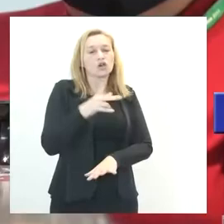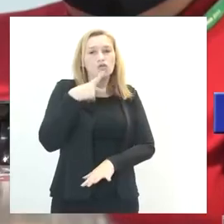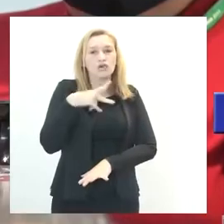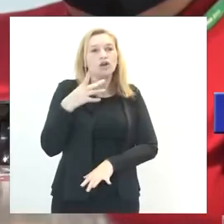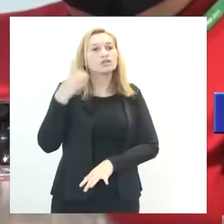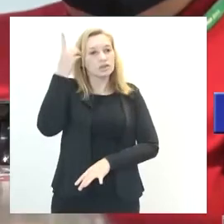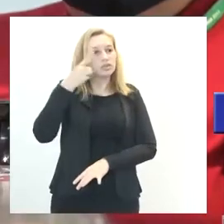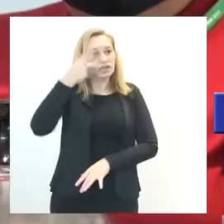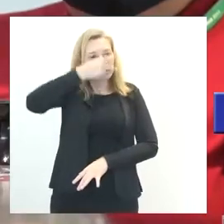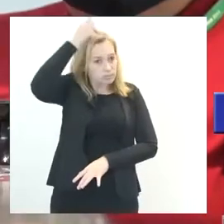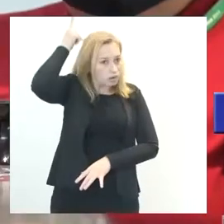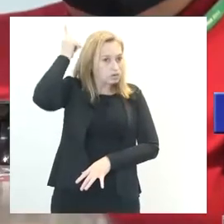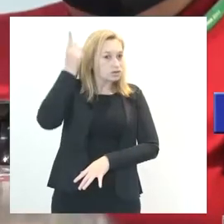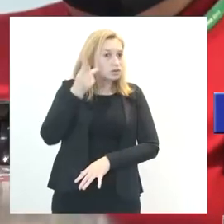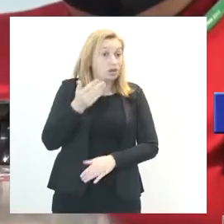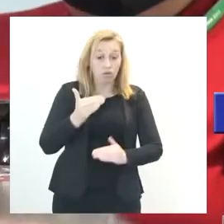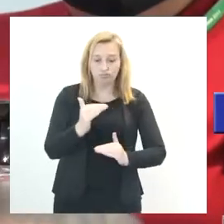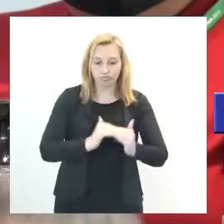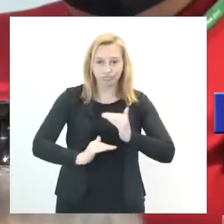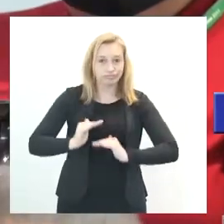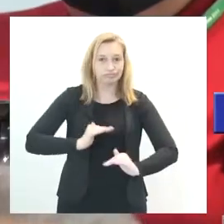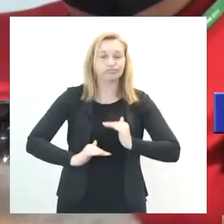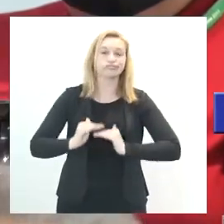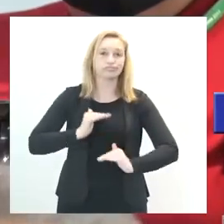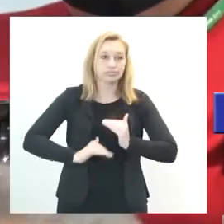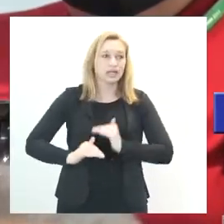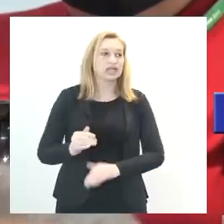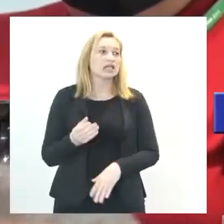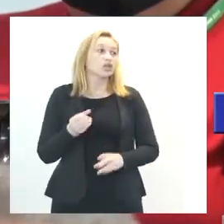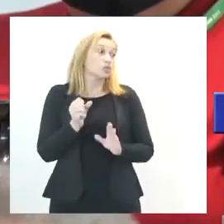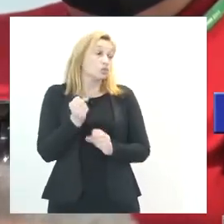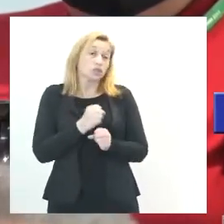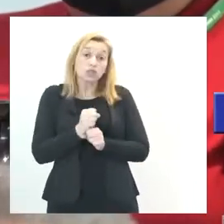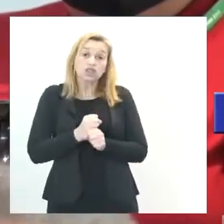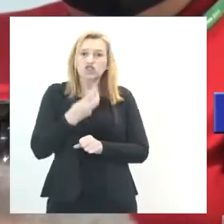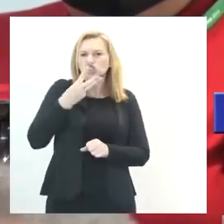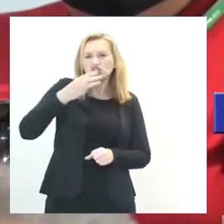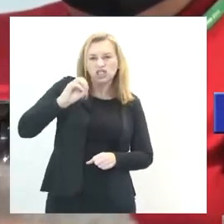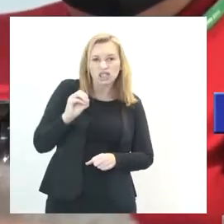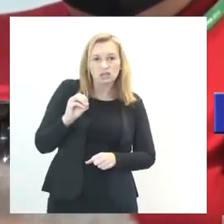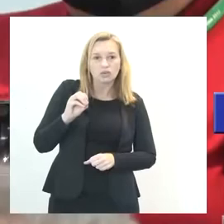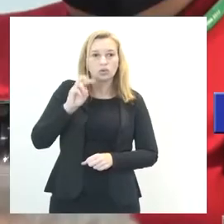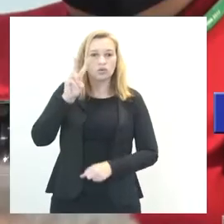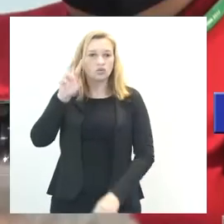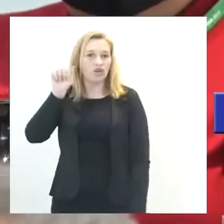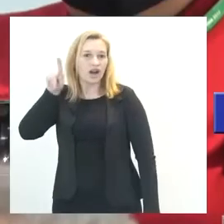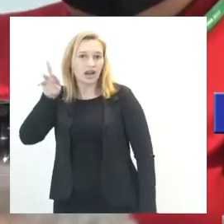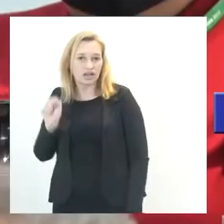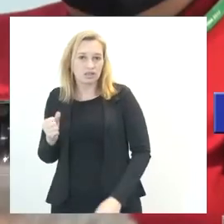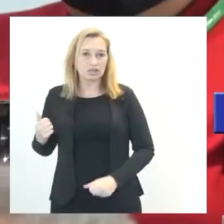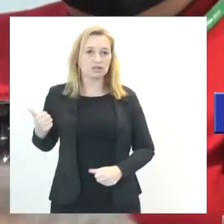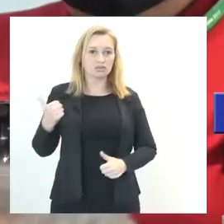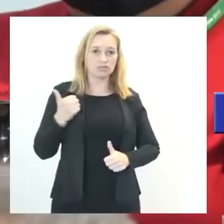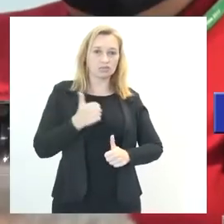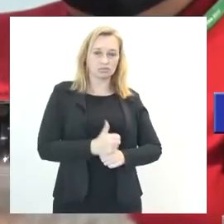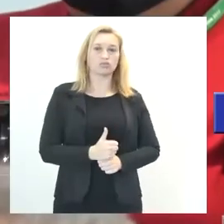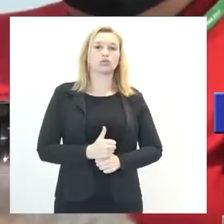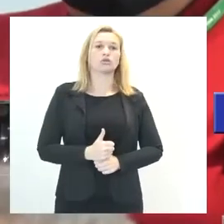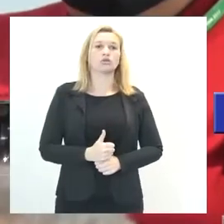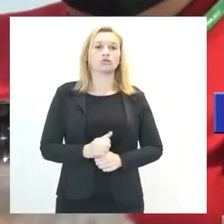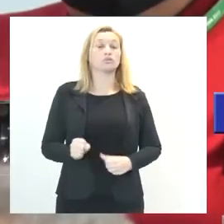Deputado Paulo Ramos é um retrocesso na década de 30 quando Vargas assumiu o poder que foi